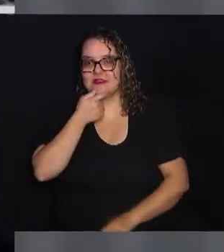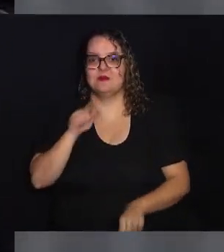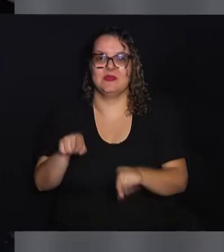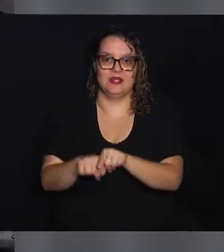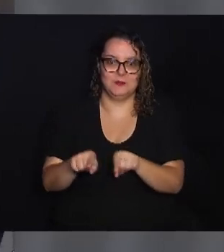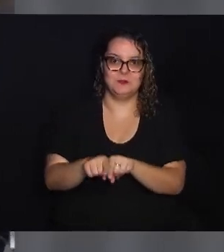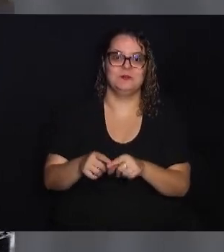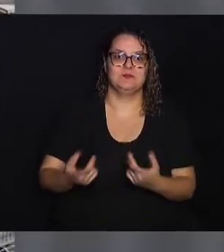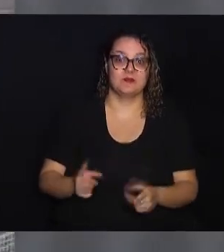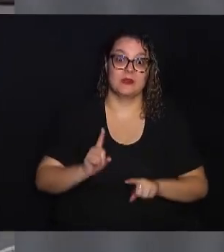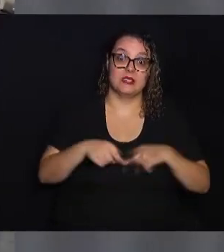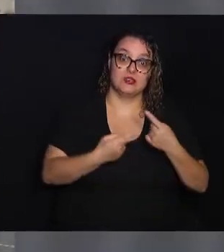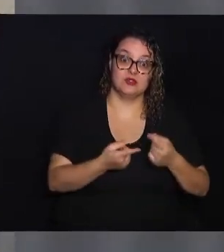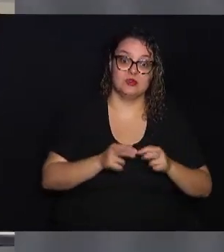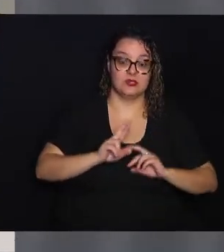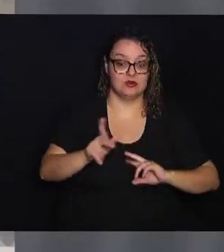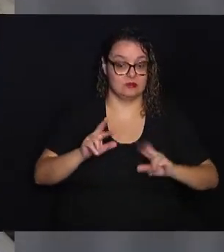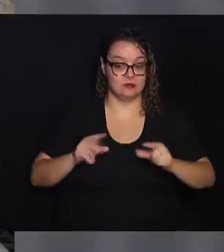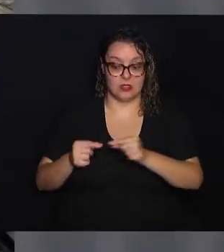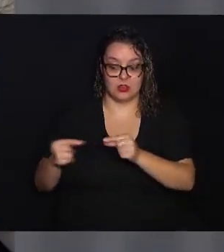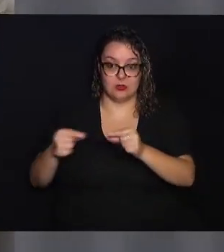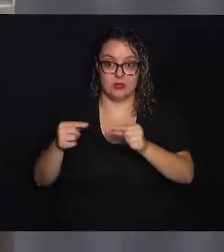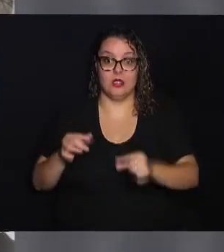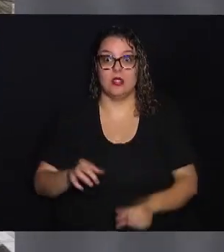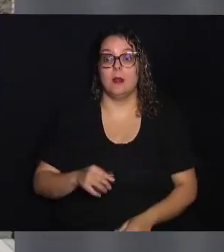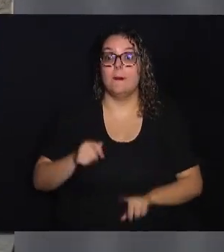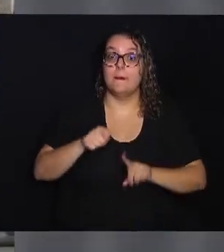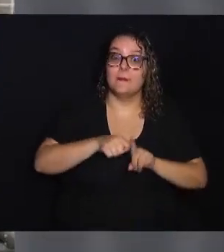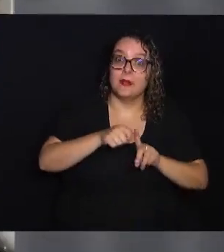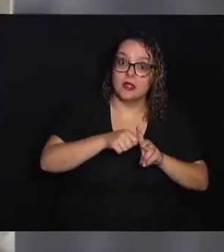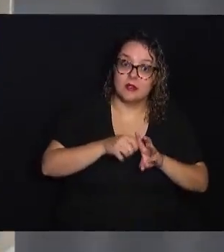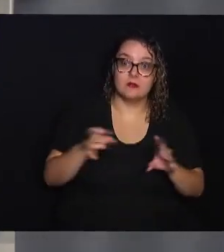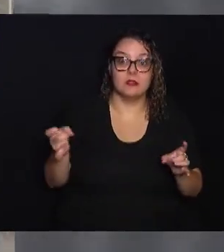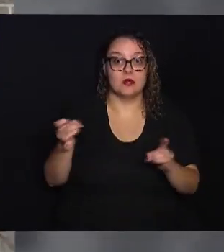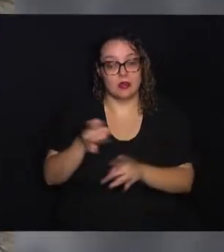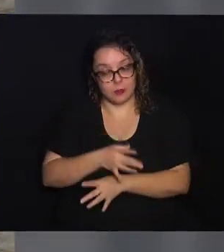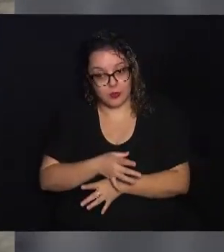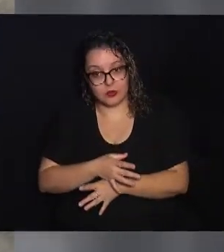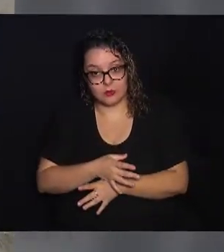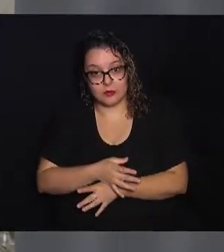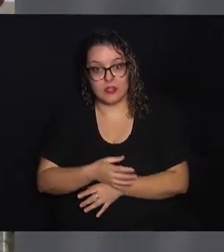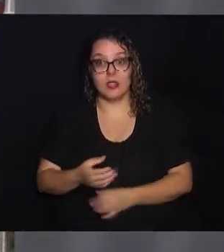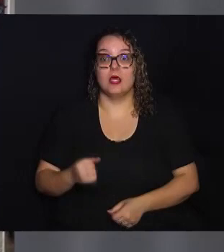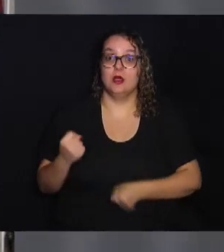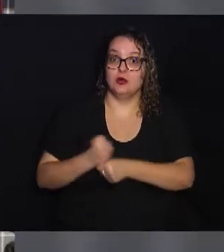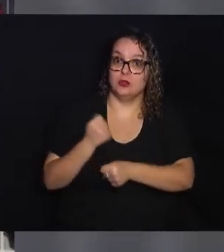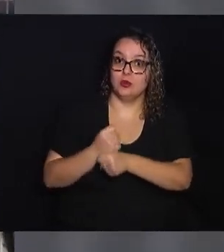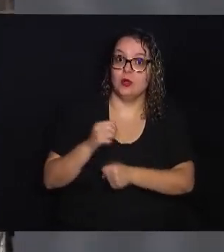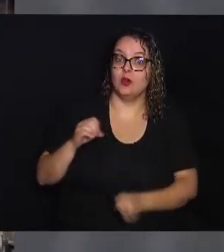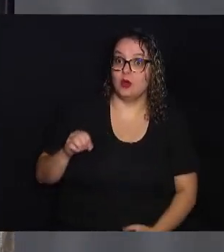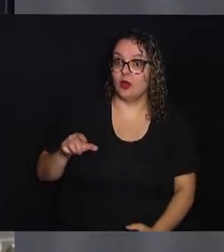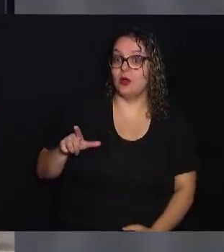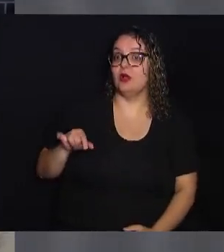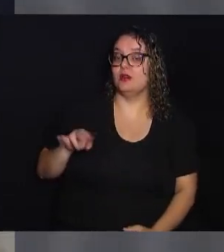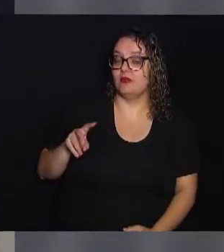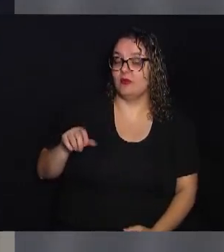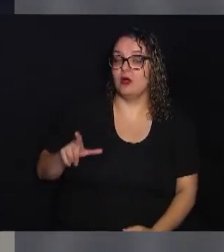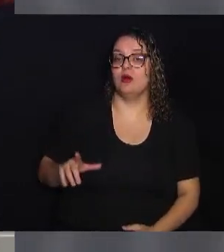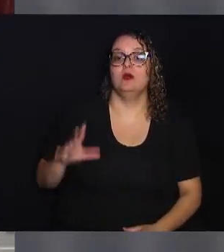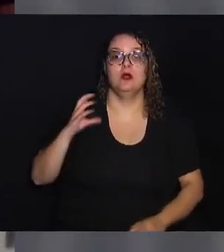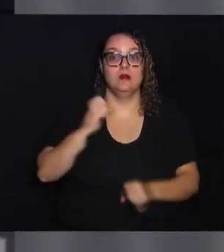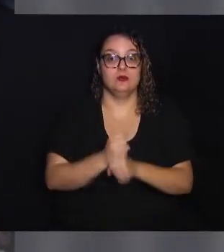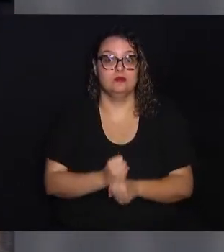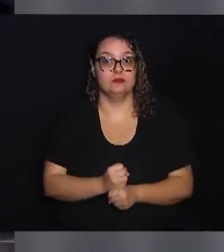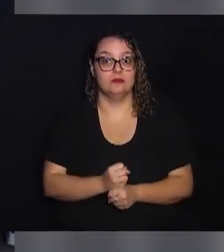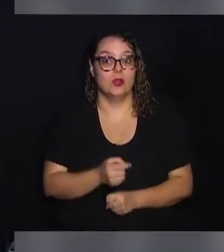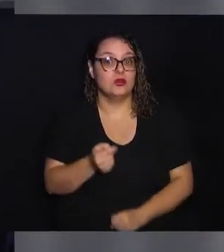Over Easy Solar. Diferentemente de outras instalações solares que costumam levar meses para ficar prontas, as obras em